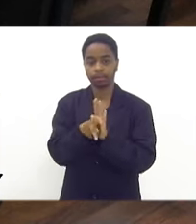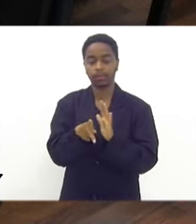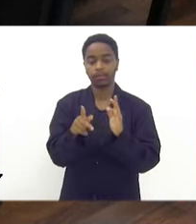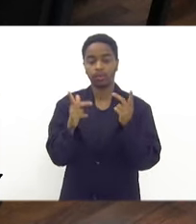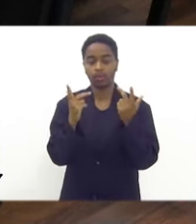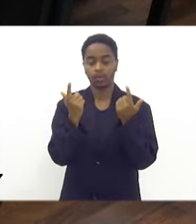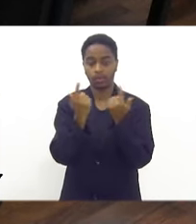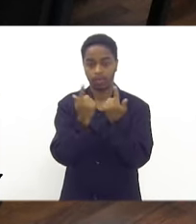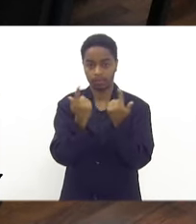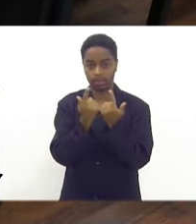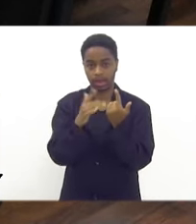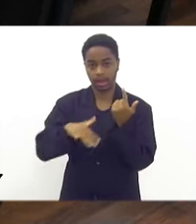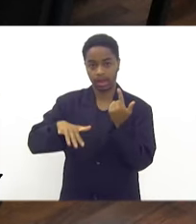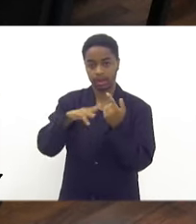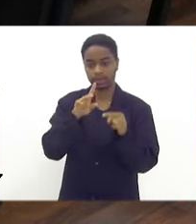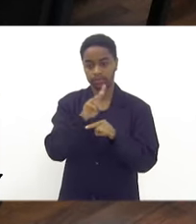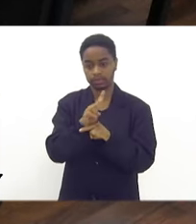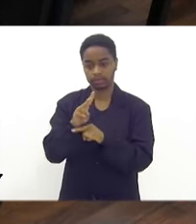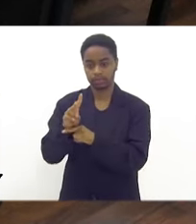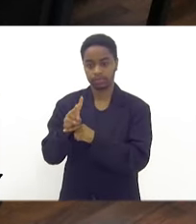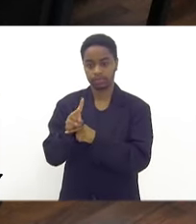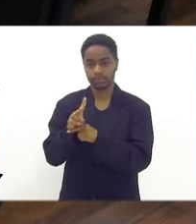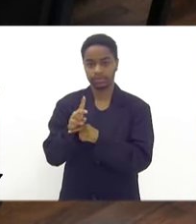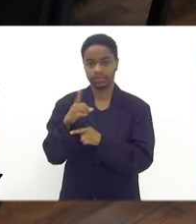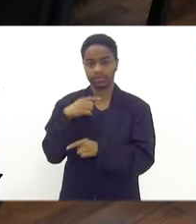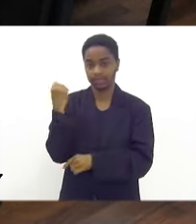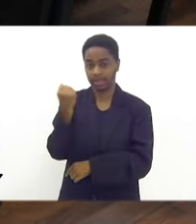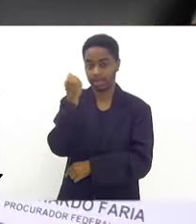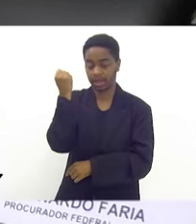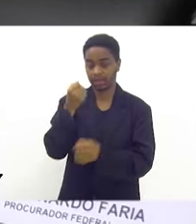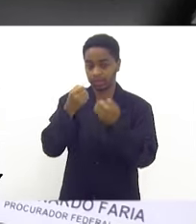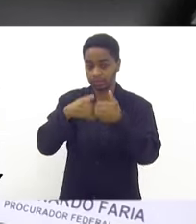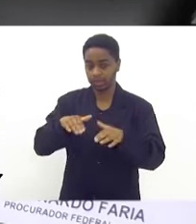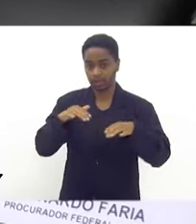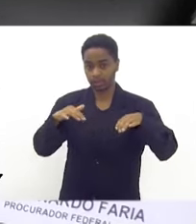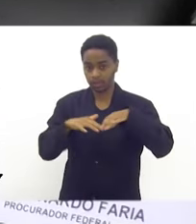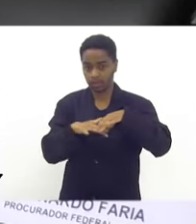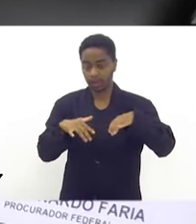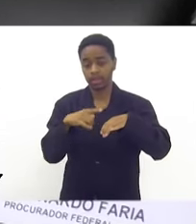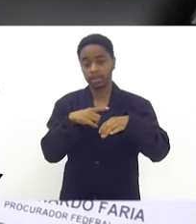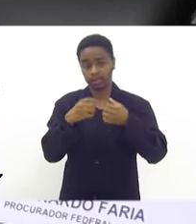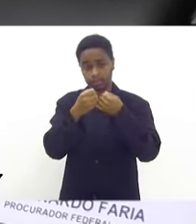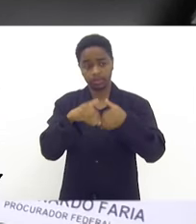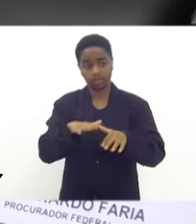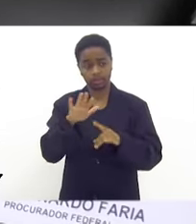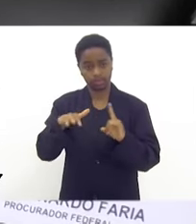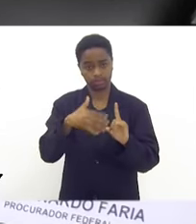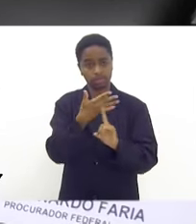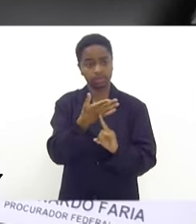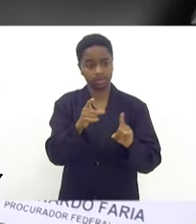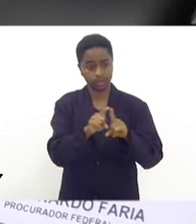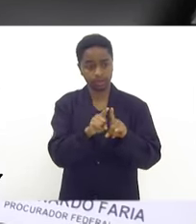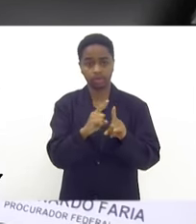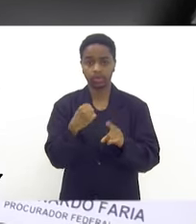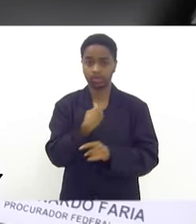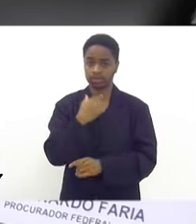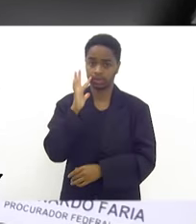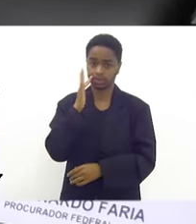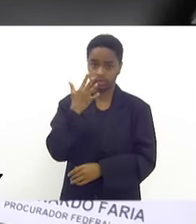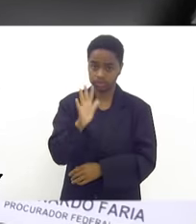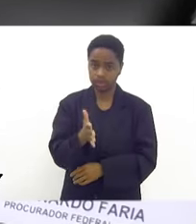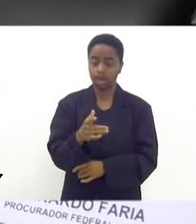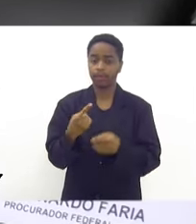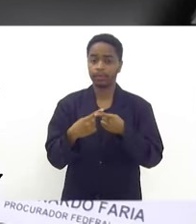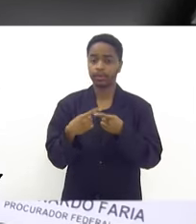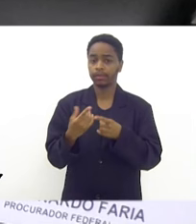preocupado em resolver o problema do dano ambiental que é gravíssimo na de Guanabara não mas ali havia dano ambiental também Deputado a gente ali solucionou ali era uma